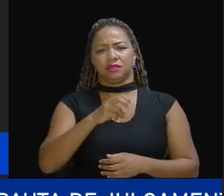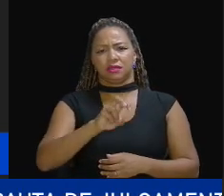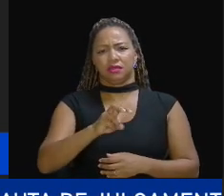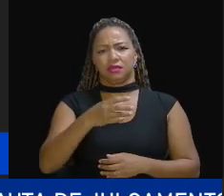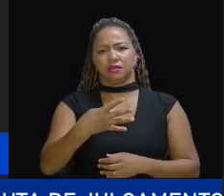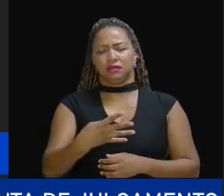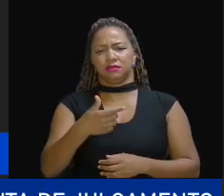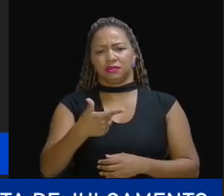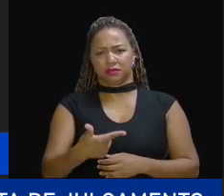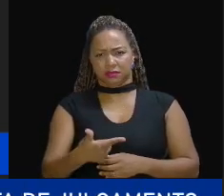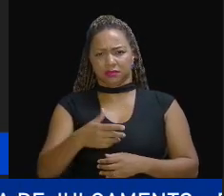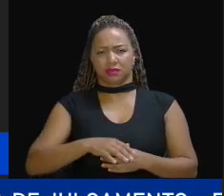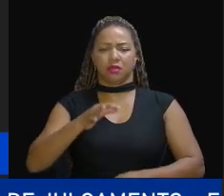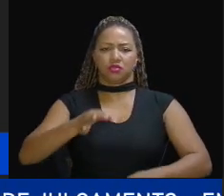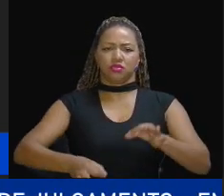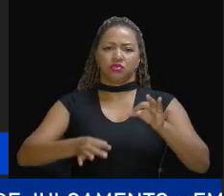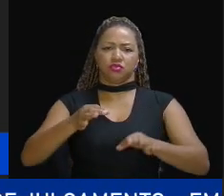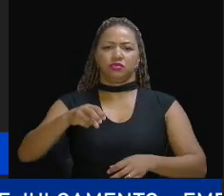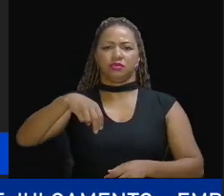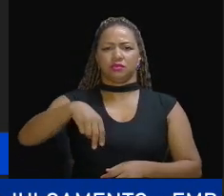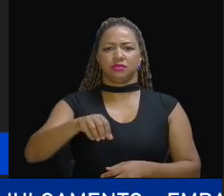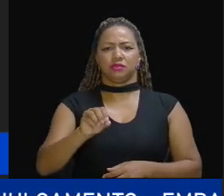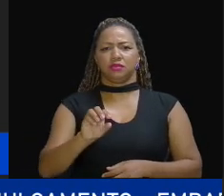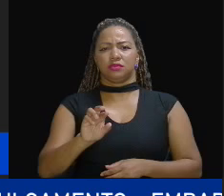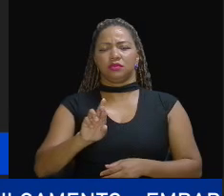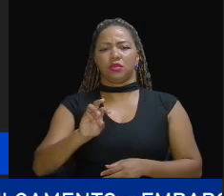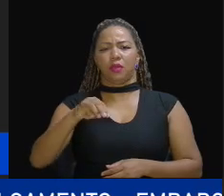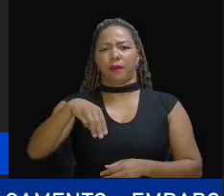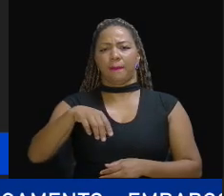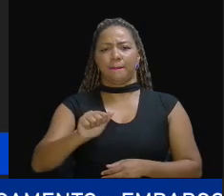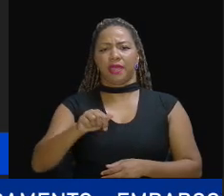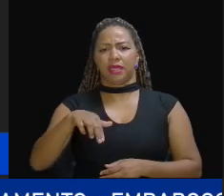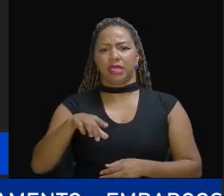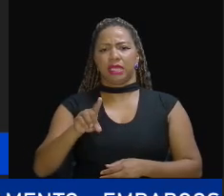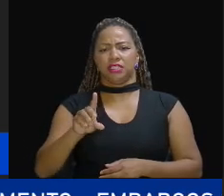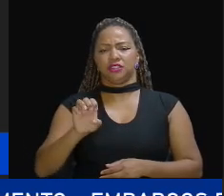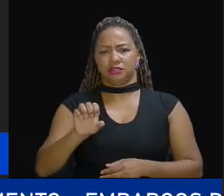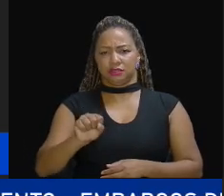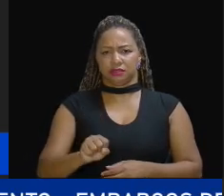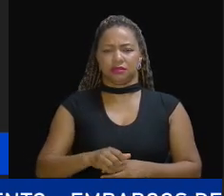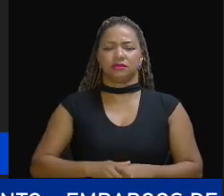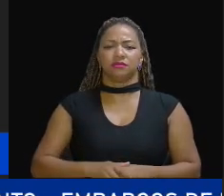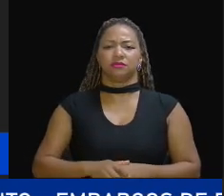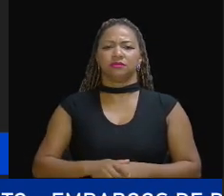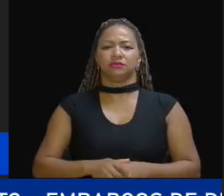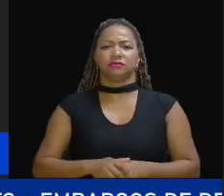0601-542, de relatoria do juiz Normande Souza e origem Macapá. Os